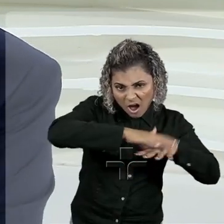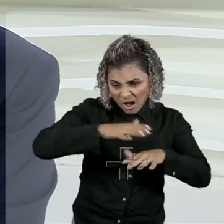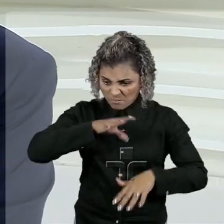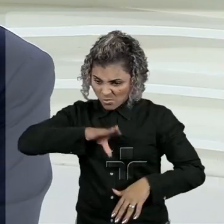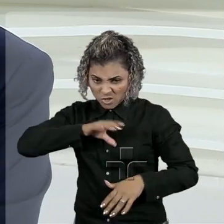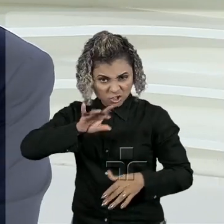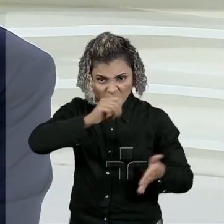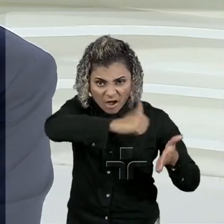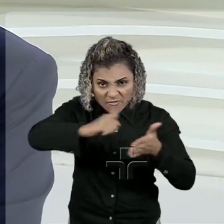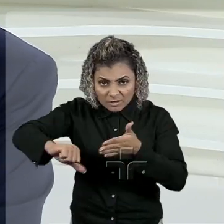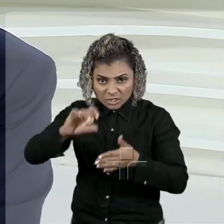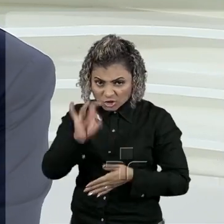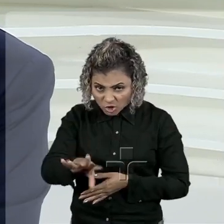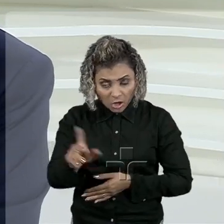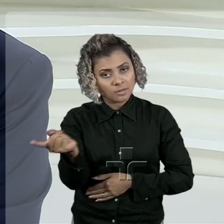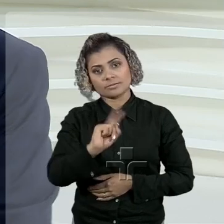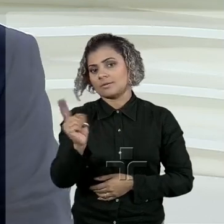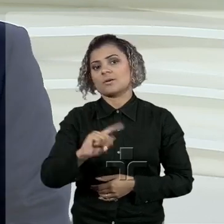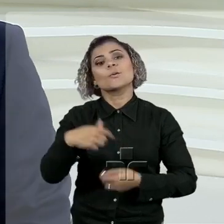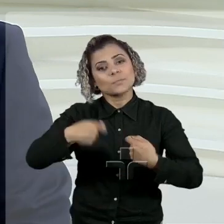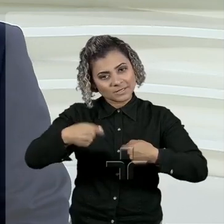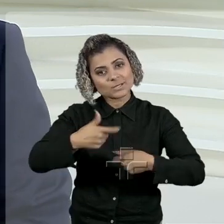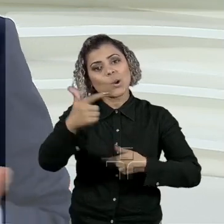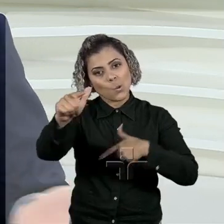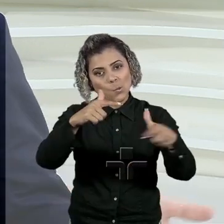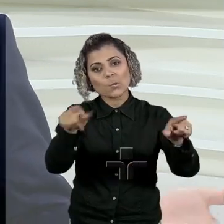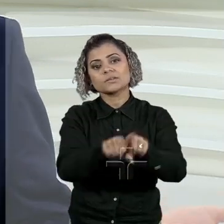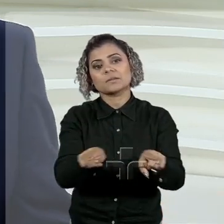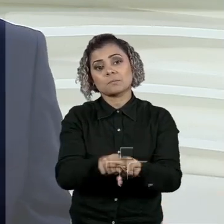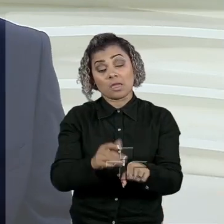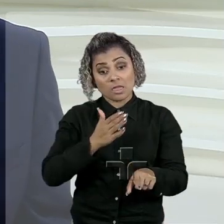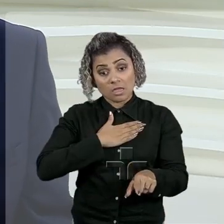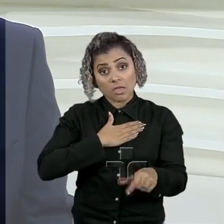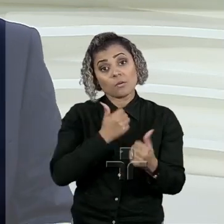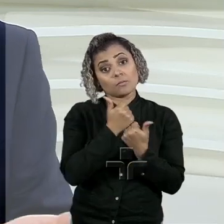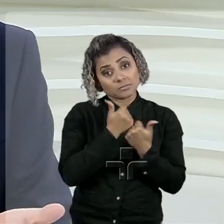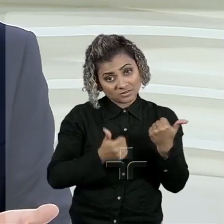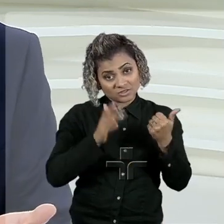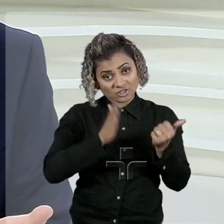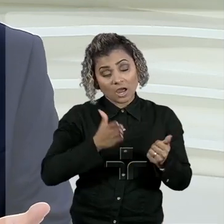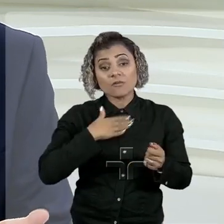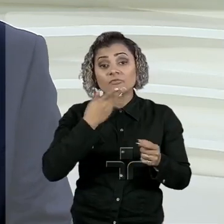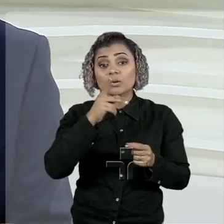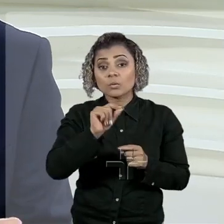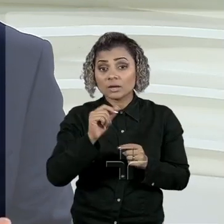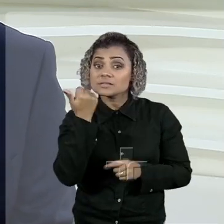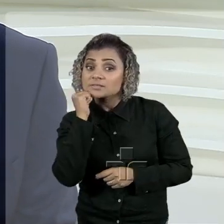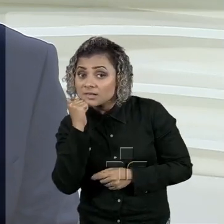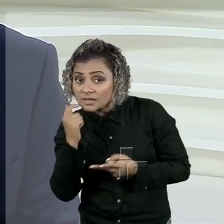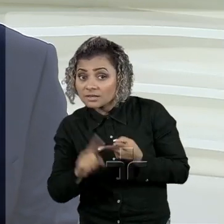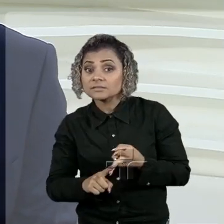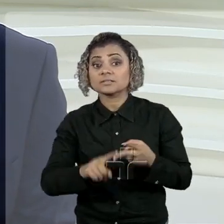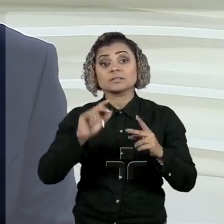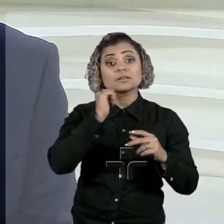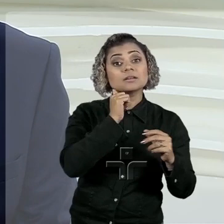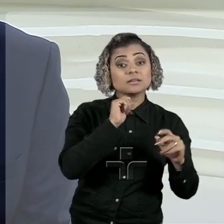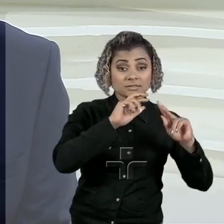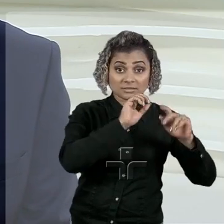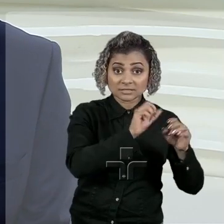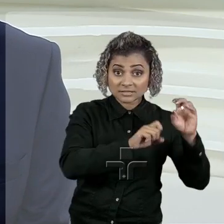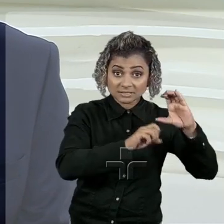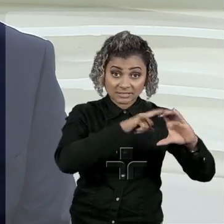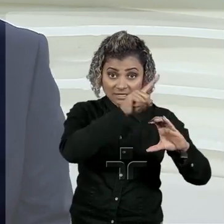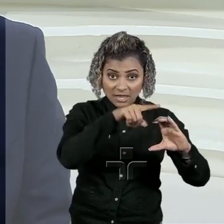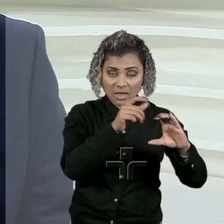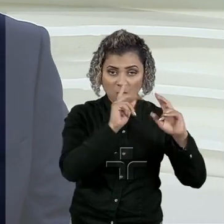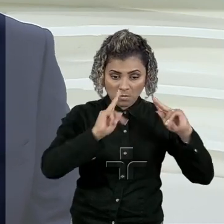também já não é mais suficiente para o que a gente precisa. Mesmo como ministro, falei de acrescentar ciências humanas